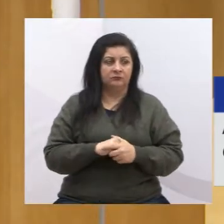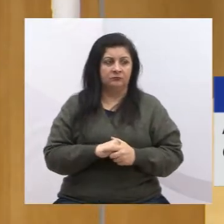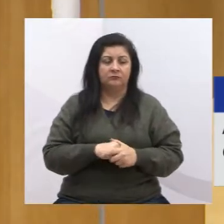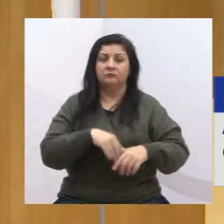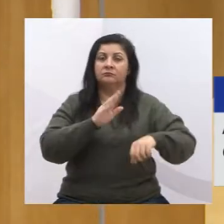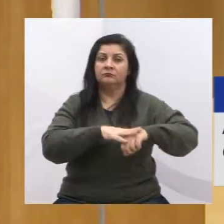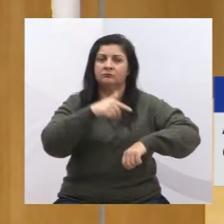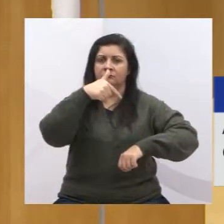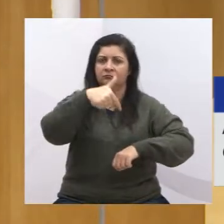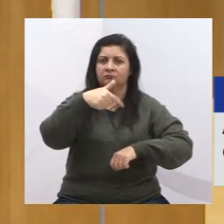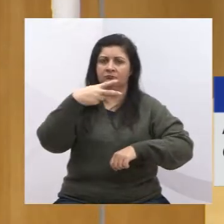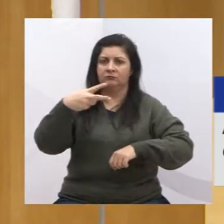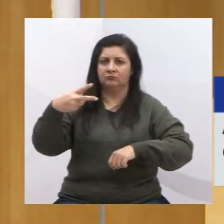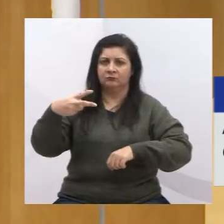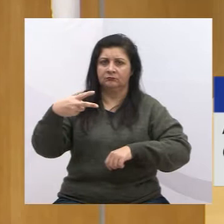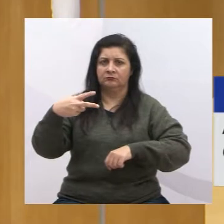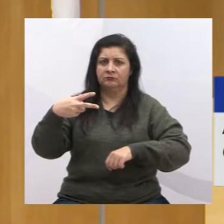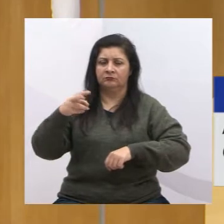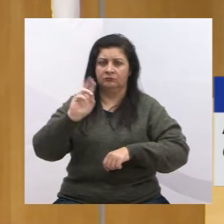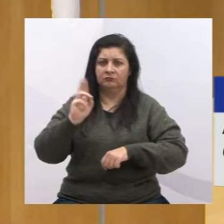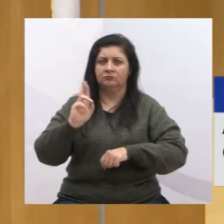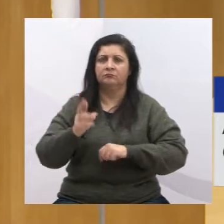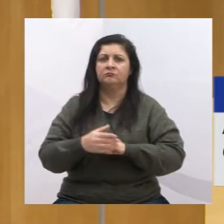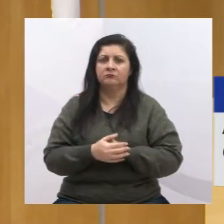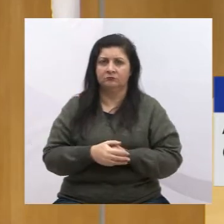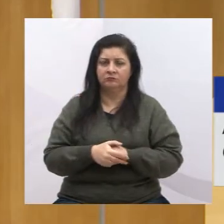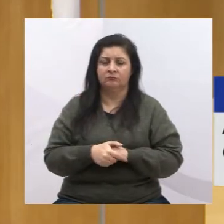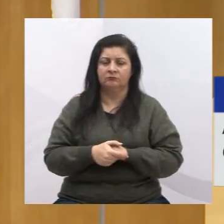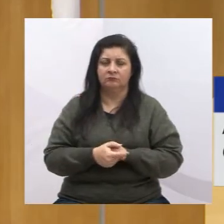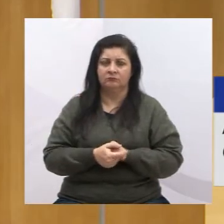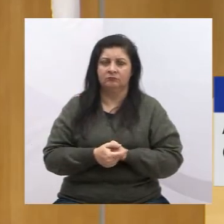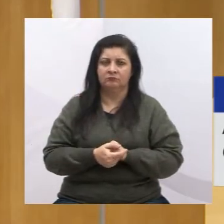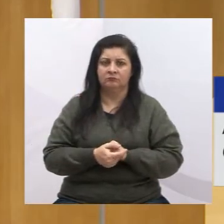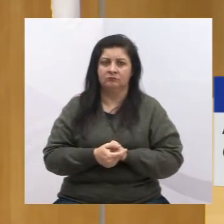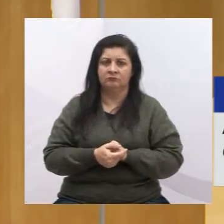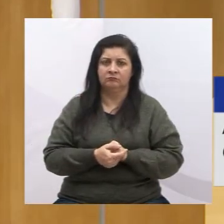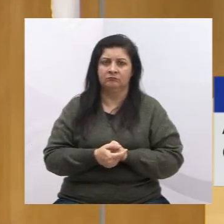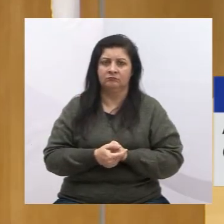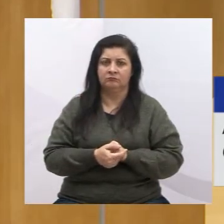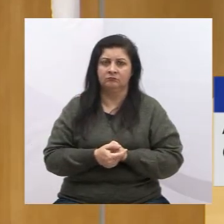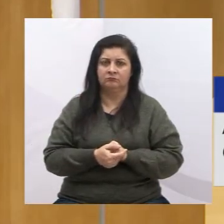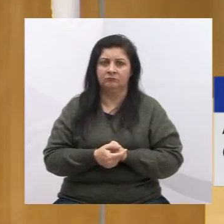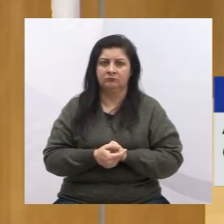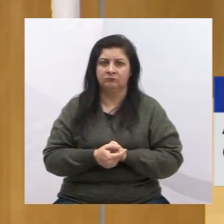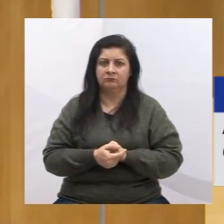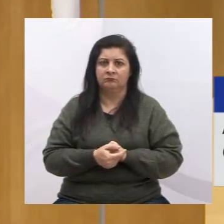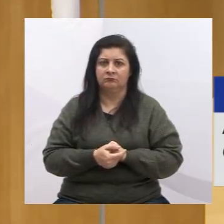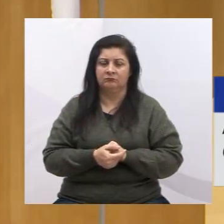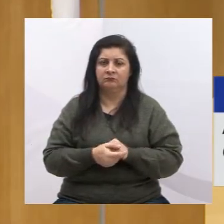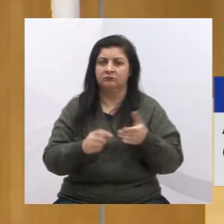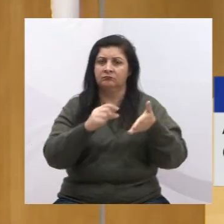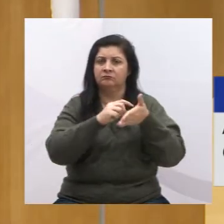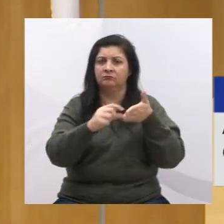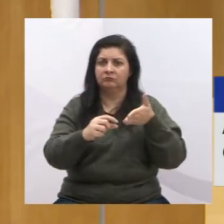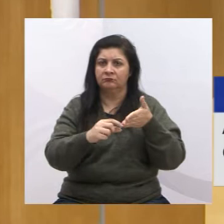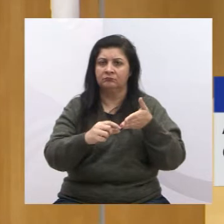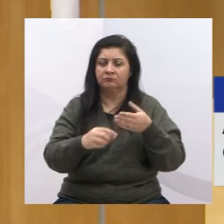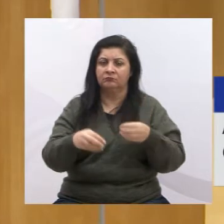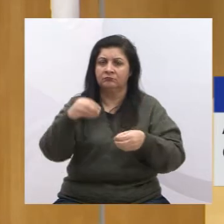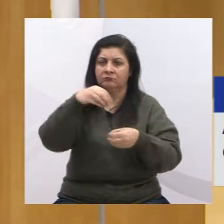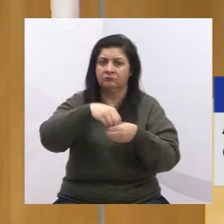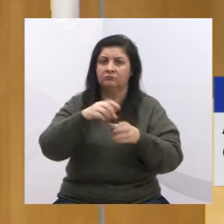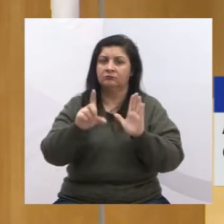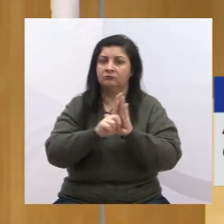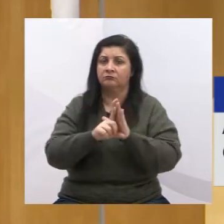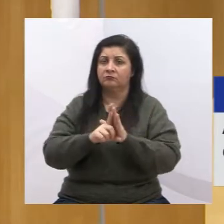R$ 722, que são 10 VRMs. Esse inciso foi incluído na lei por sugestão do